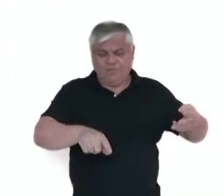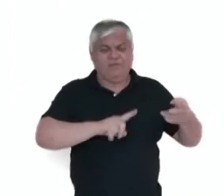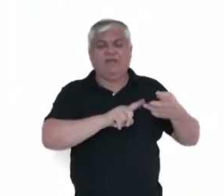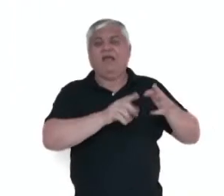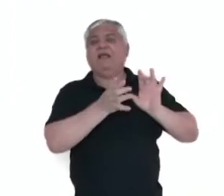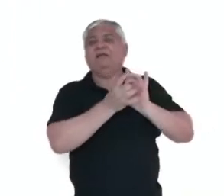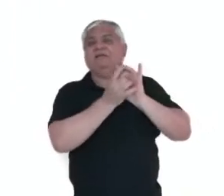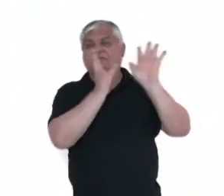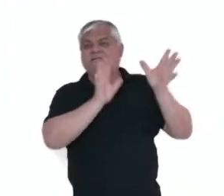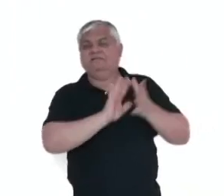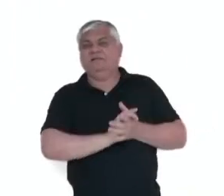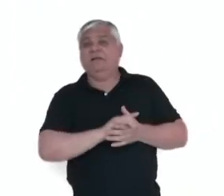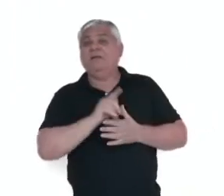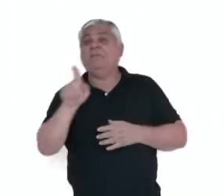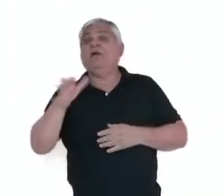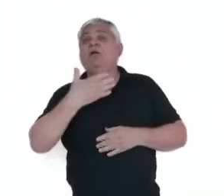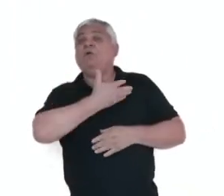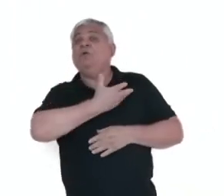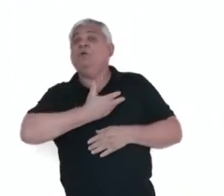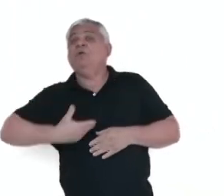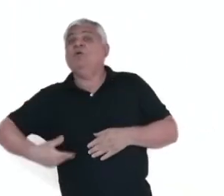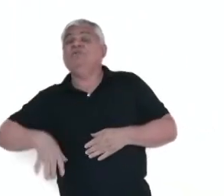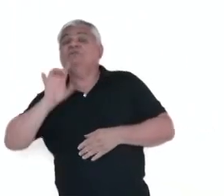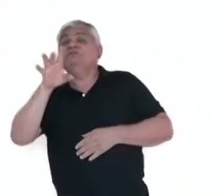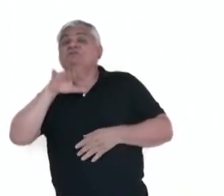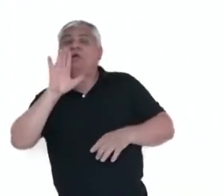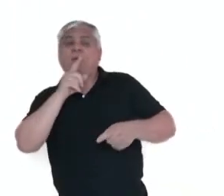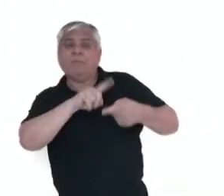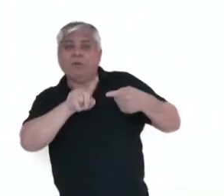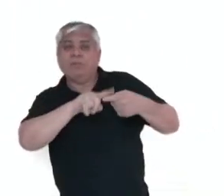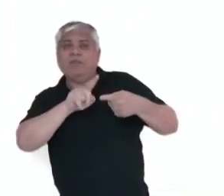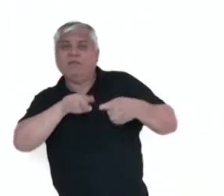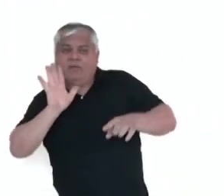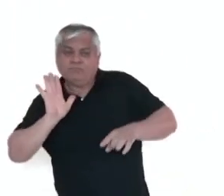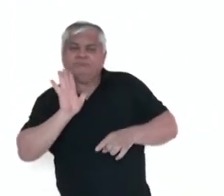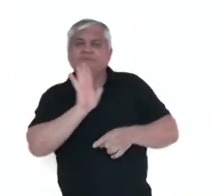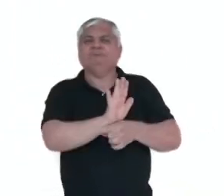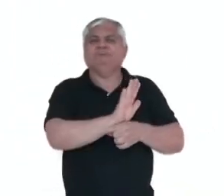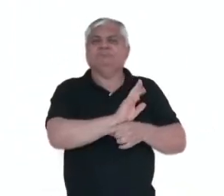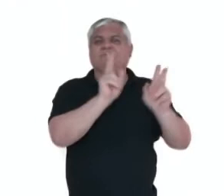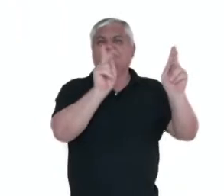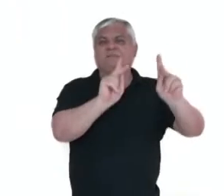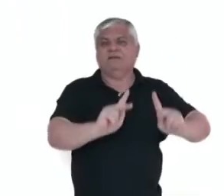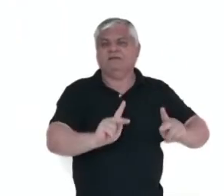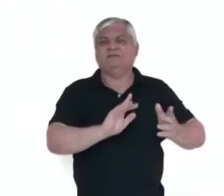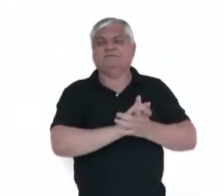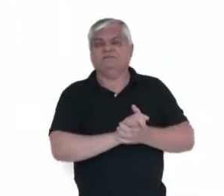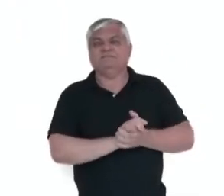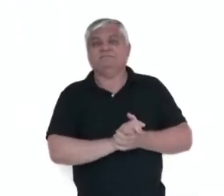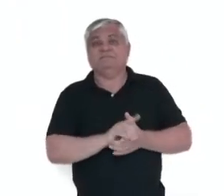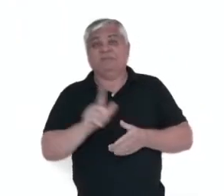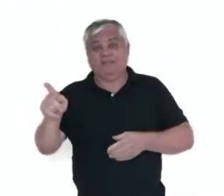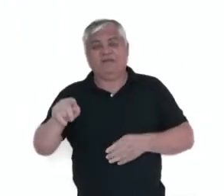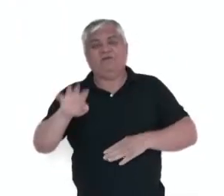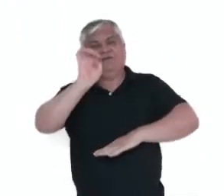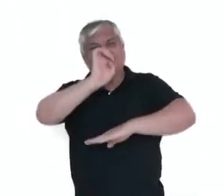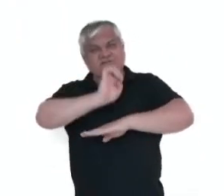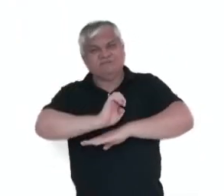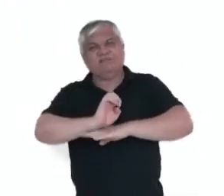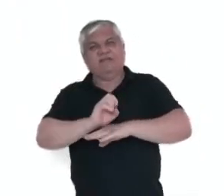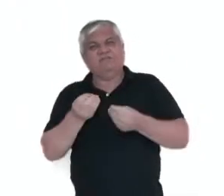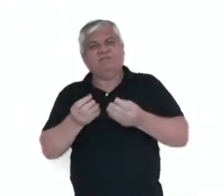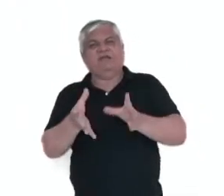servir para resolver possíveis conflitos de forma imparcial. E o Estado, nesse sentido, promove a